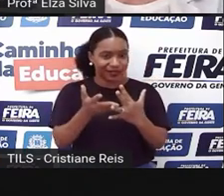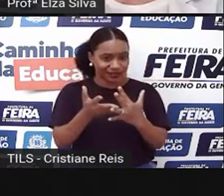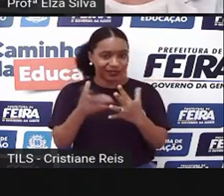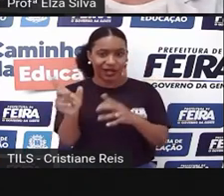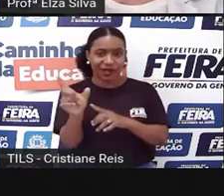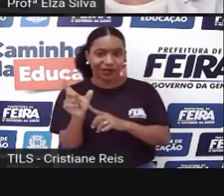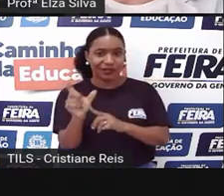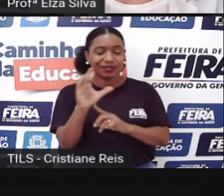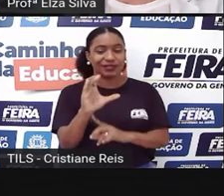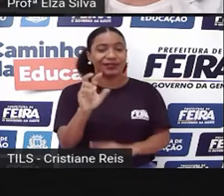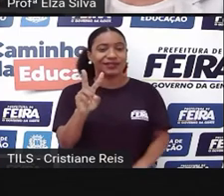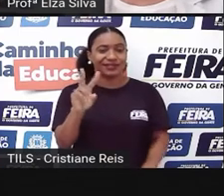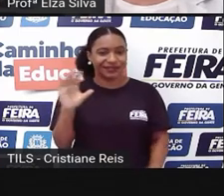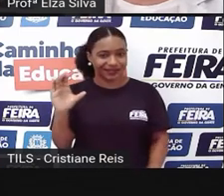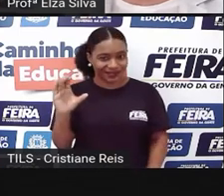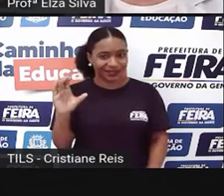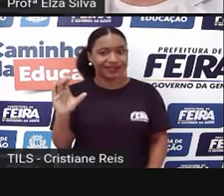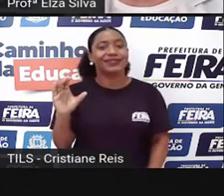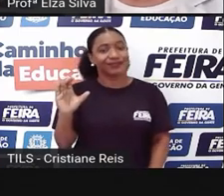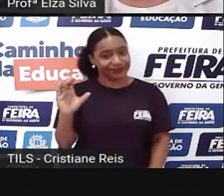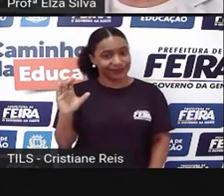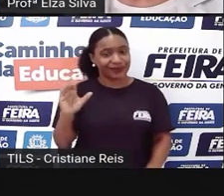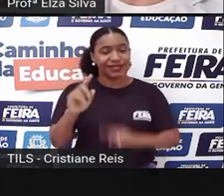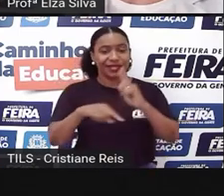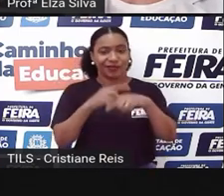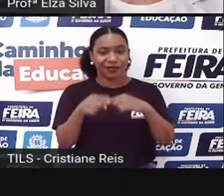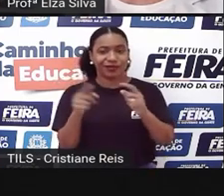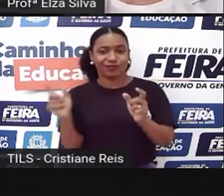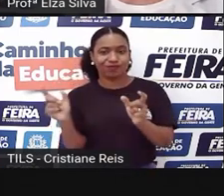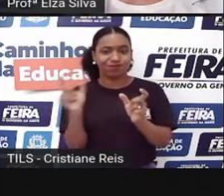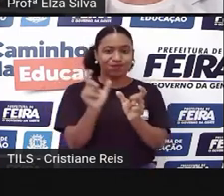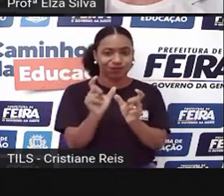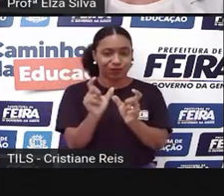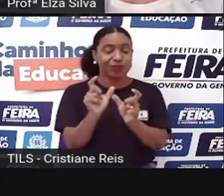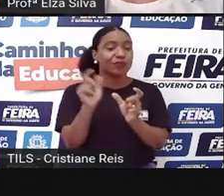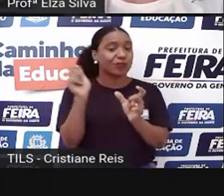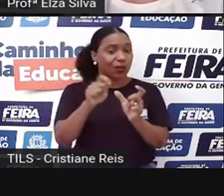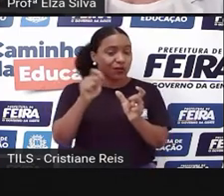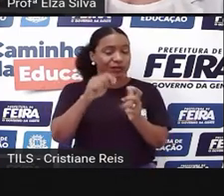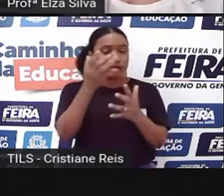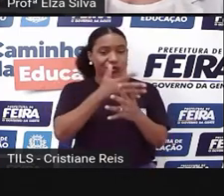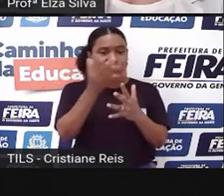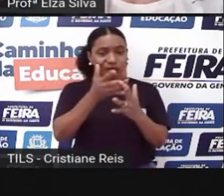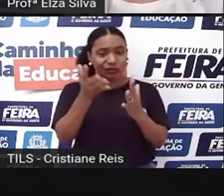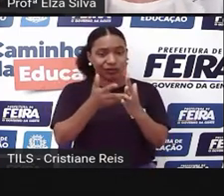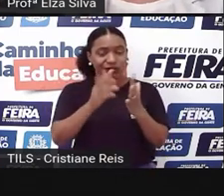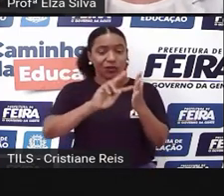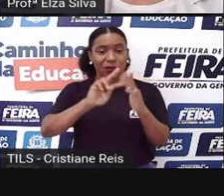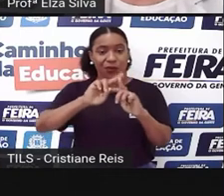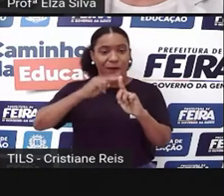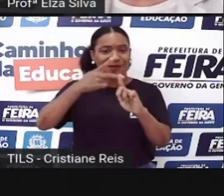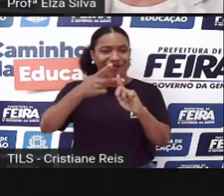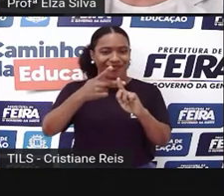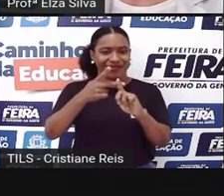a consoante e depois acrescentar o ing. Como, por exemplo, o verbo correr,